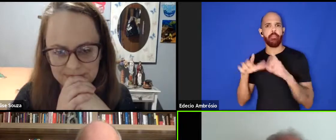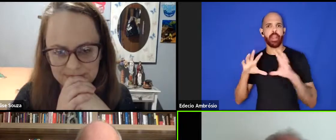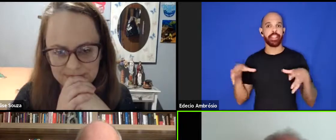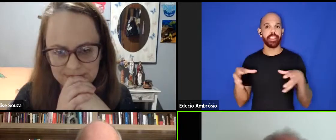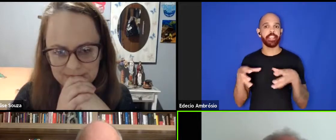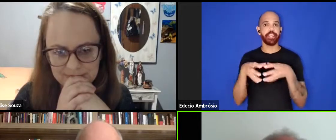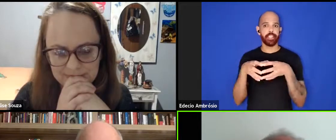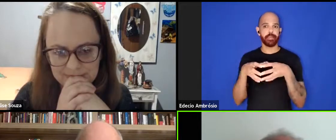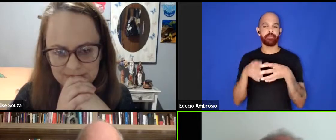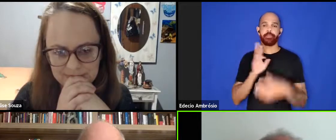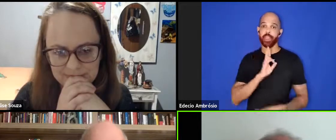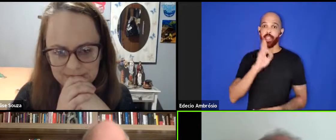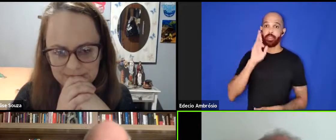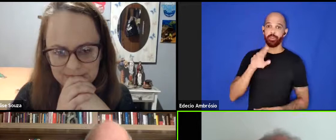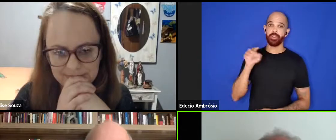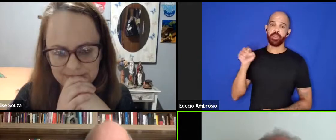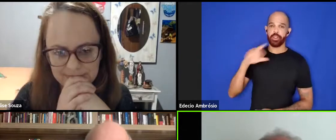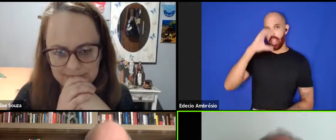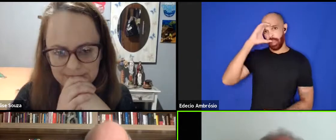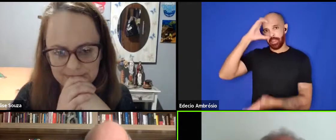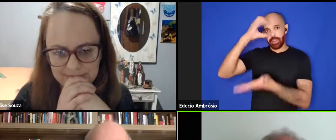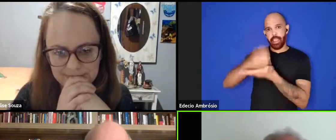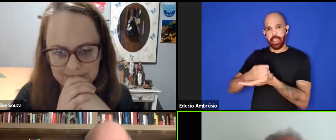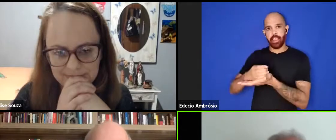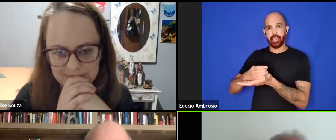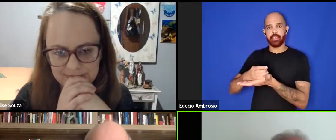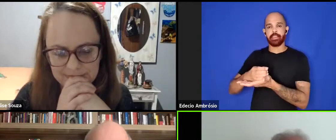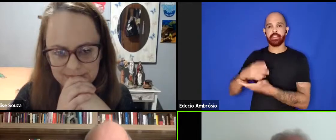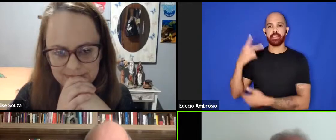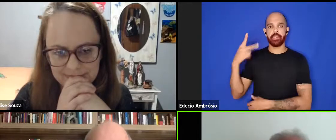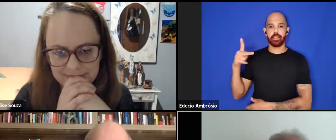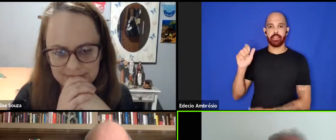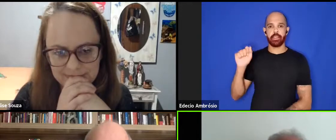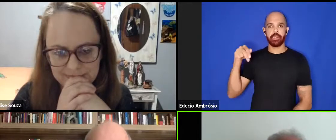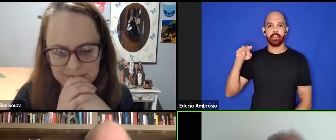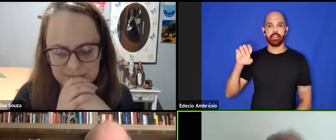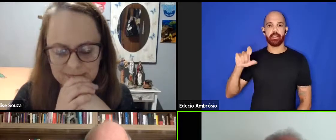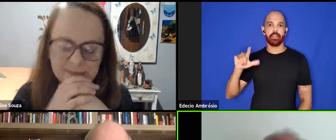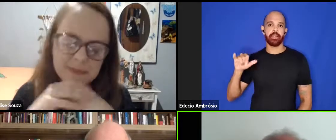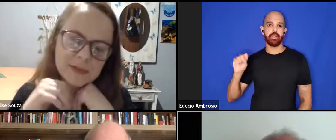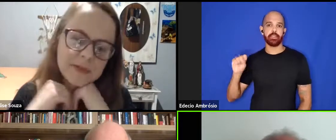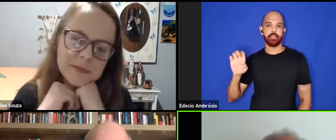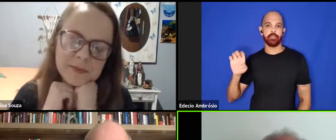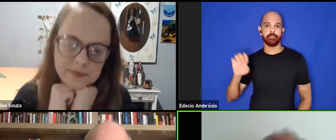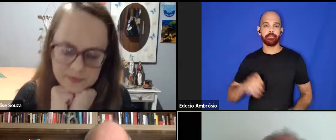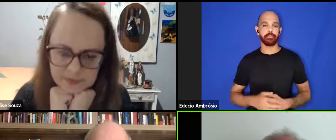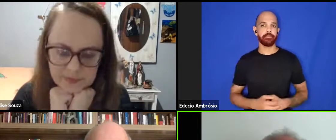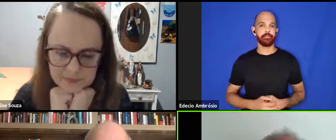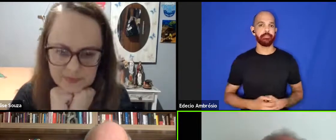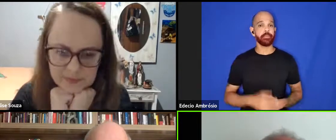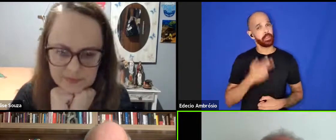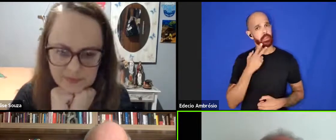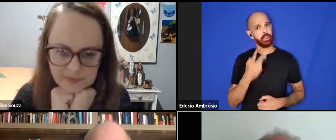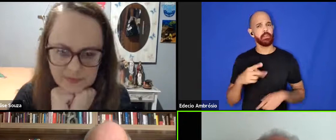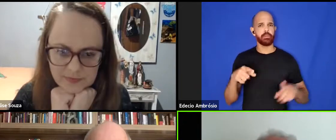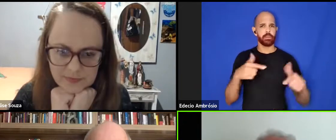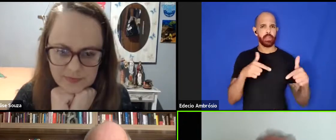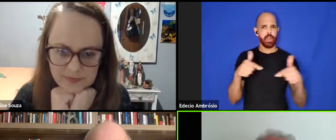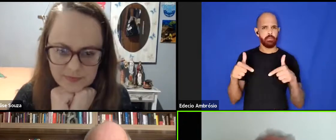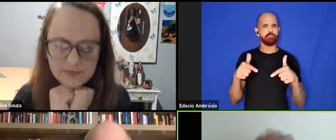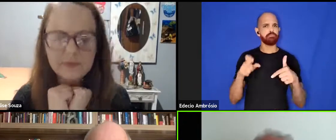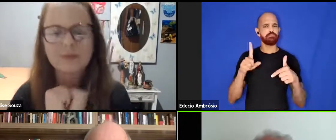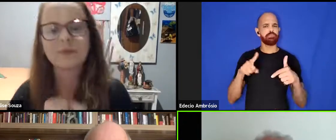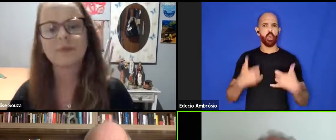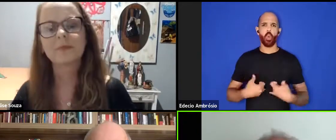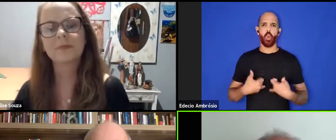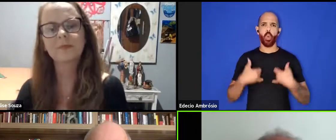que resultou na tese da Annelise. E quero também dizer que o trabalho é um grande orgulho